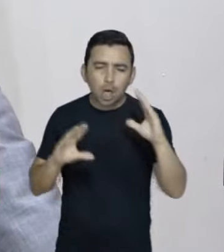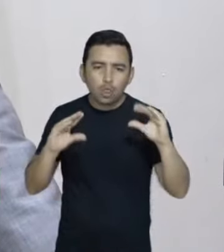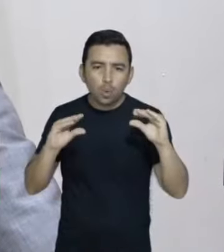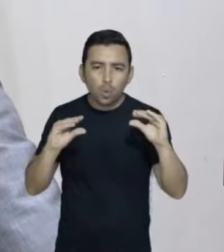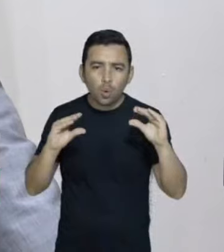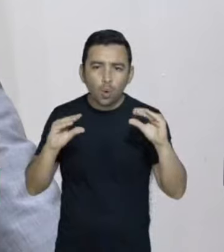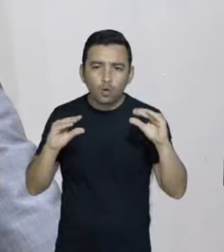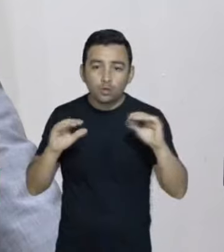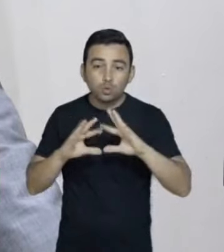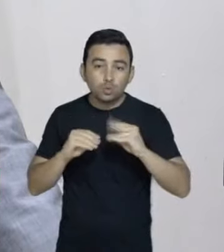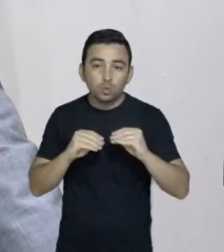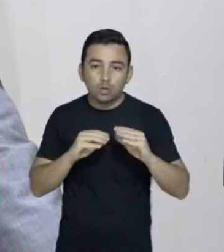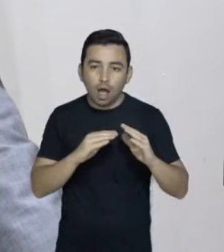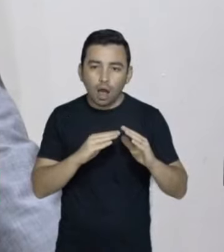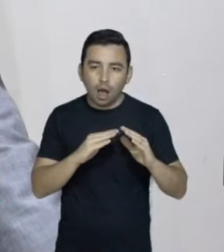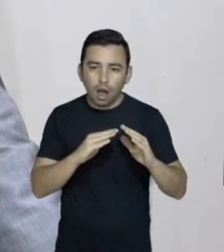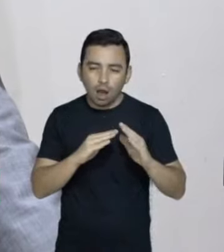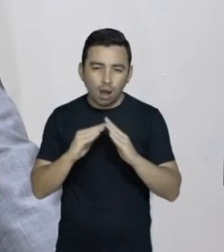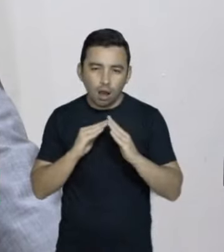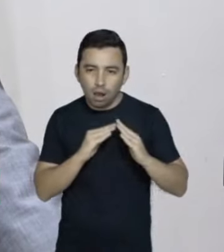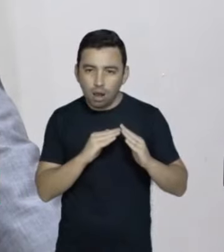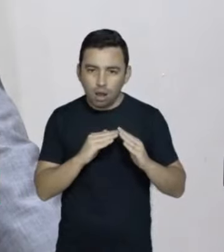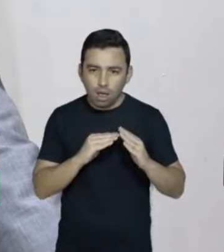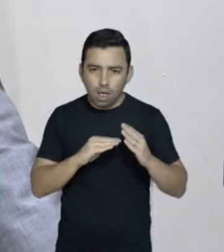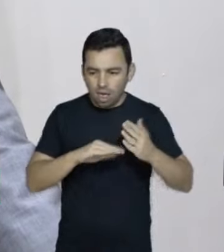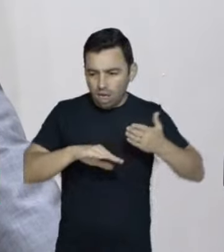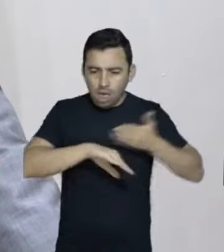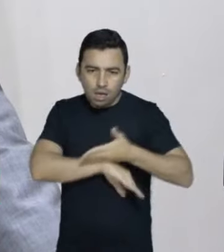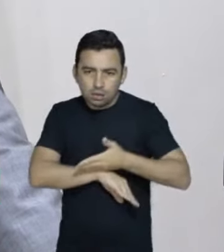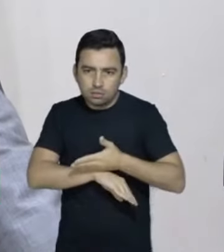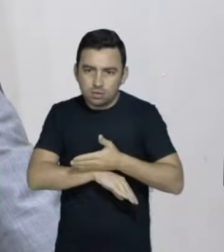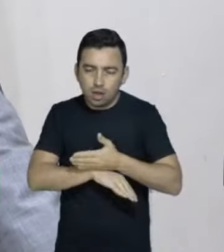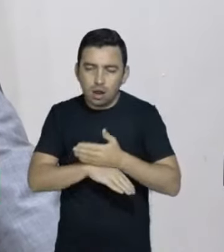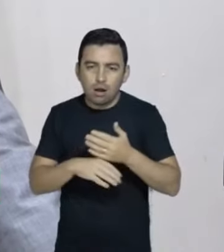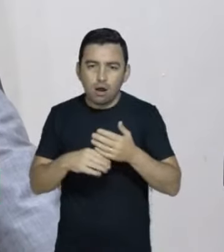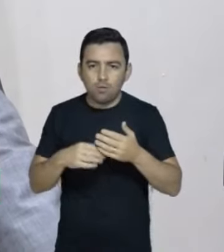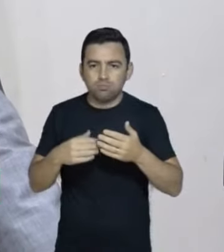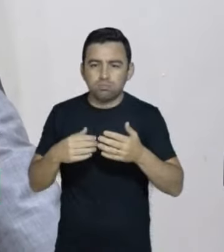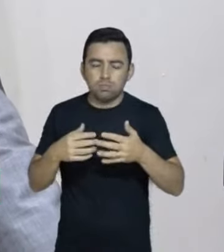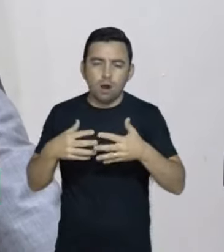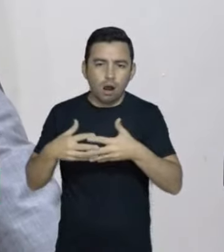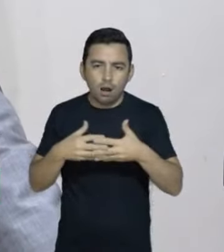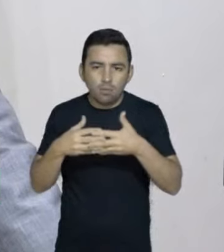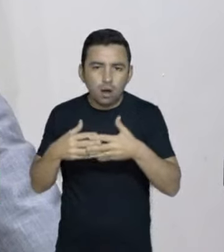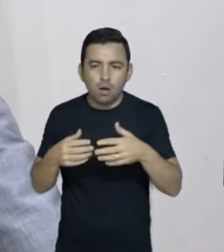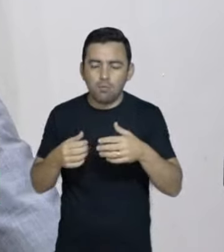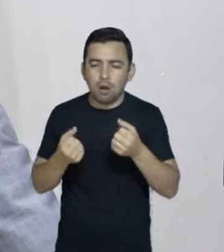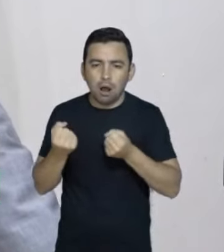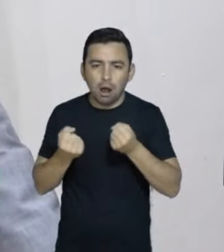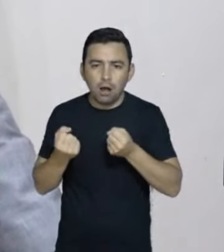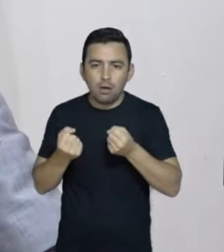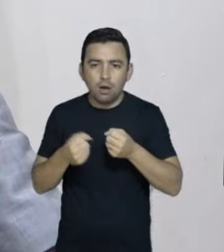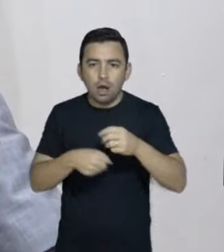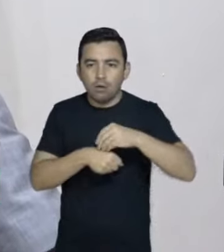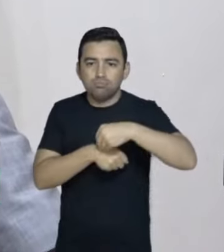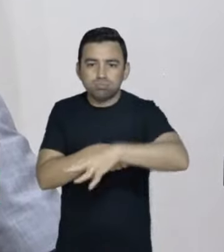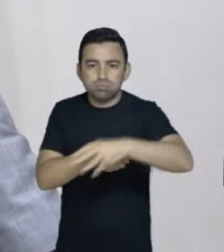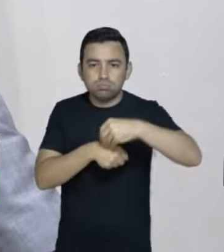seus moradores de rua dentro de uma Ducato, dentro de uma van, dentro de uma Kombi, e descarrega na cidade de